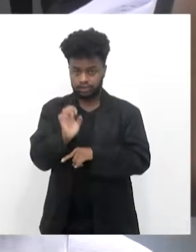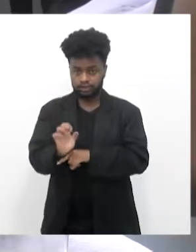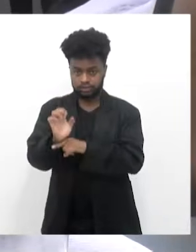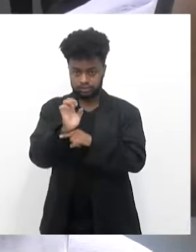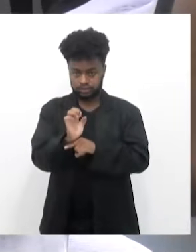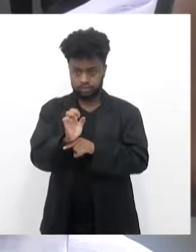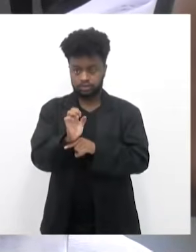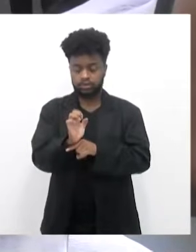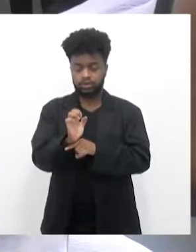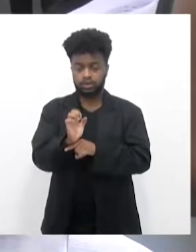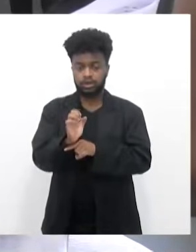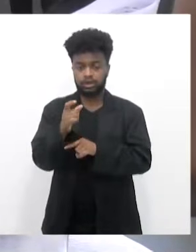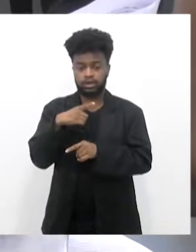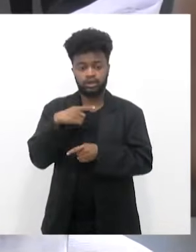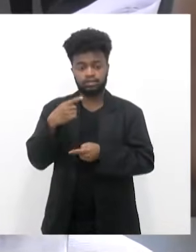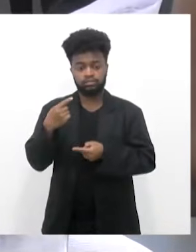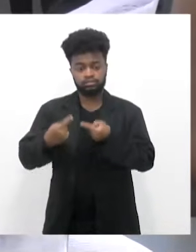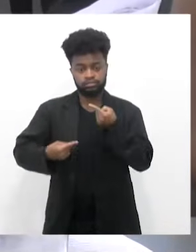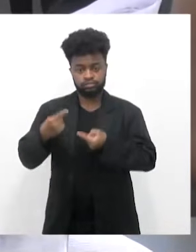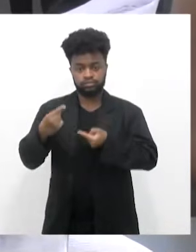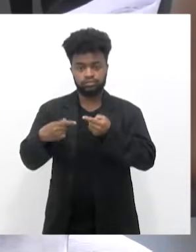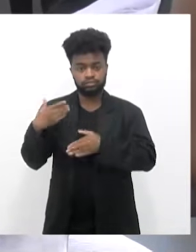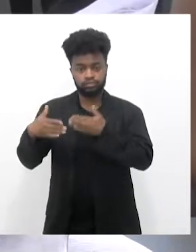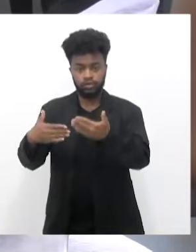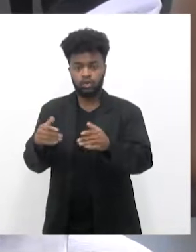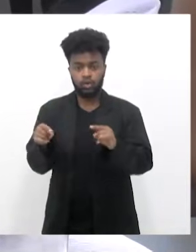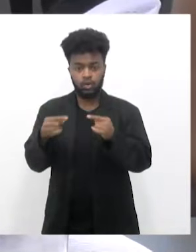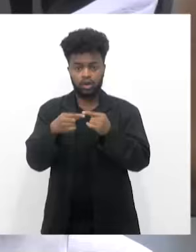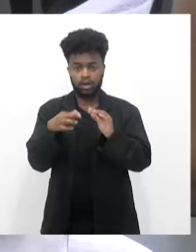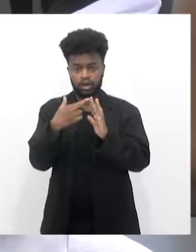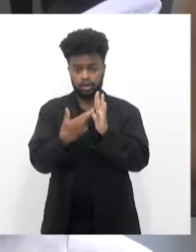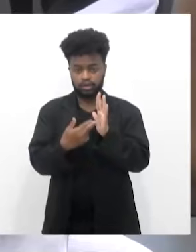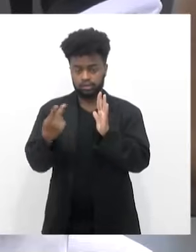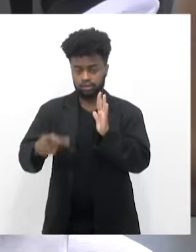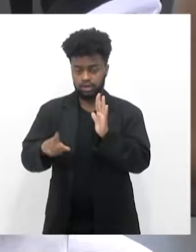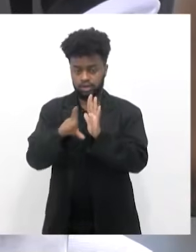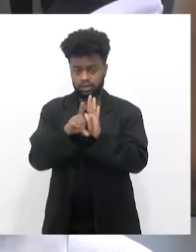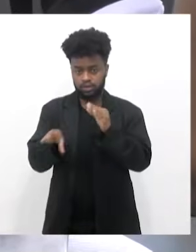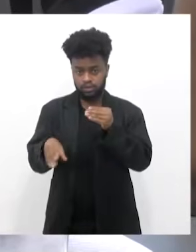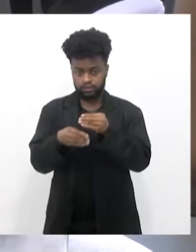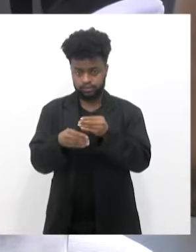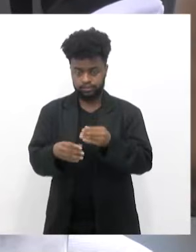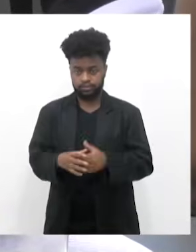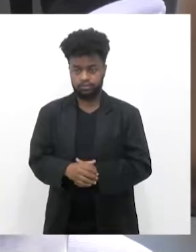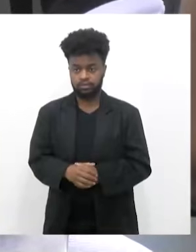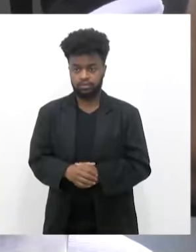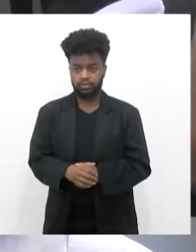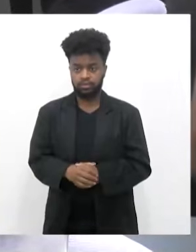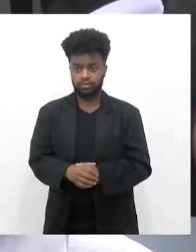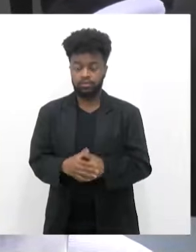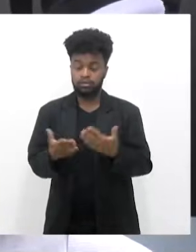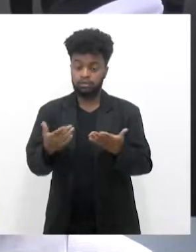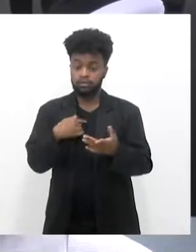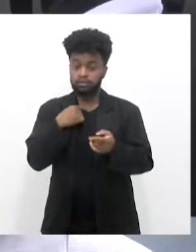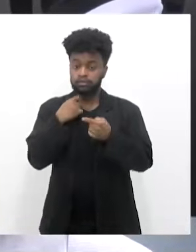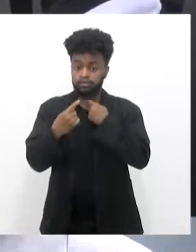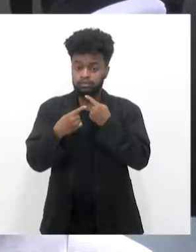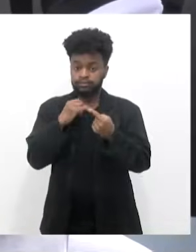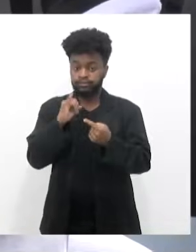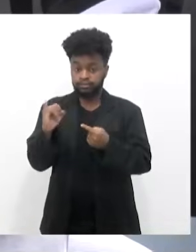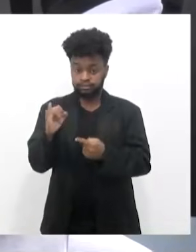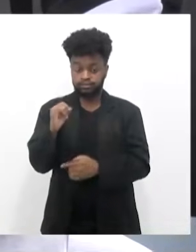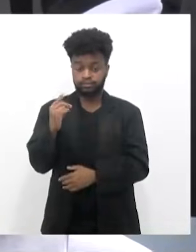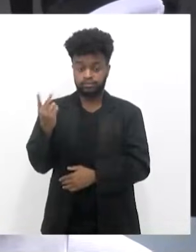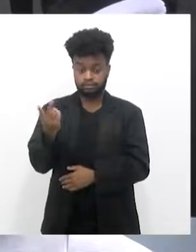escrutínios sucessivos, conforme as regras dispostas nesta lei complementar. Aí eu fico em dúvida se vai